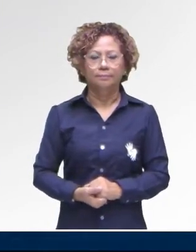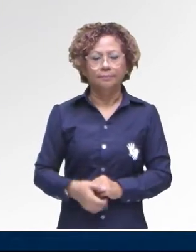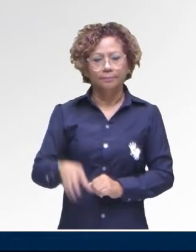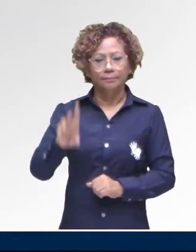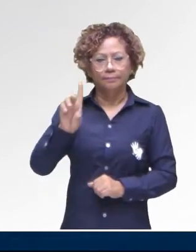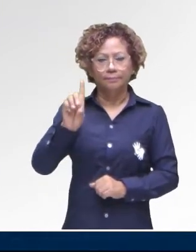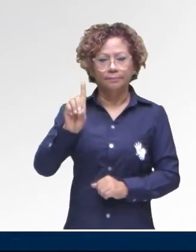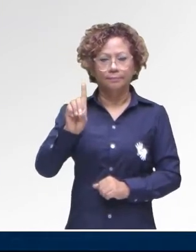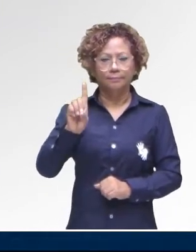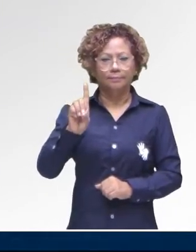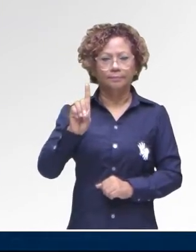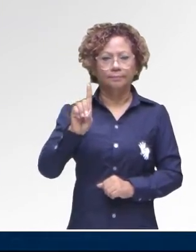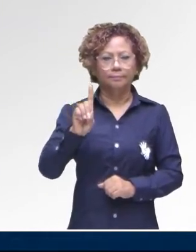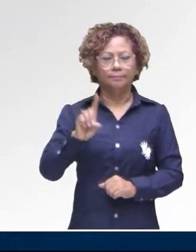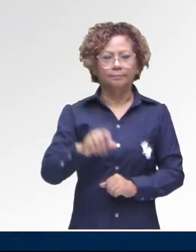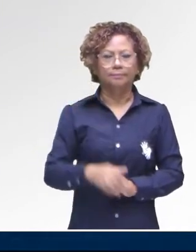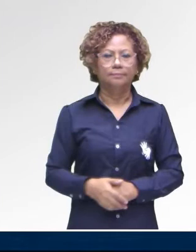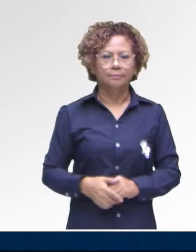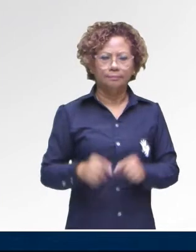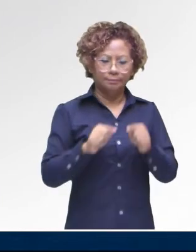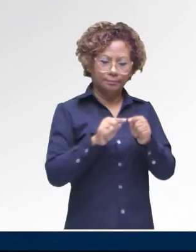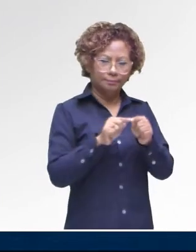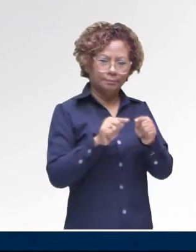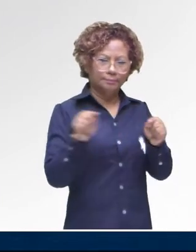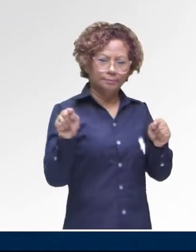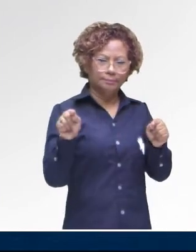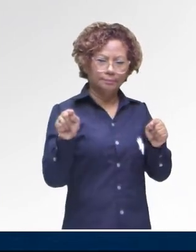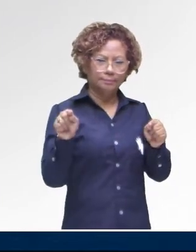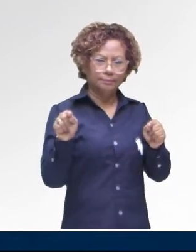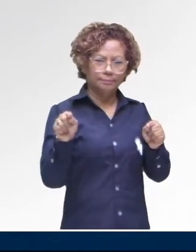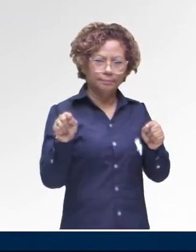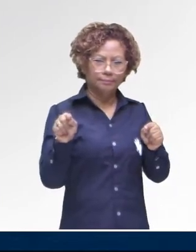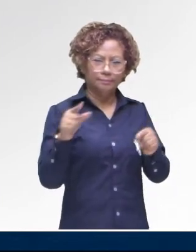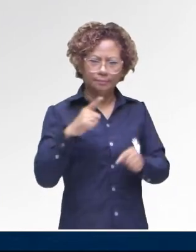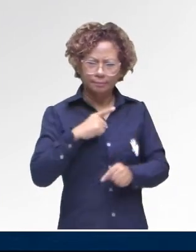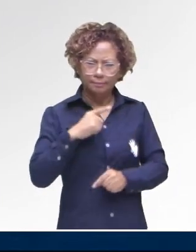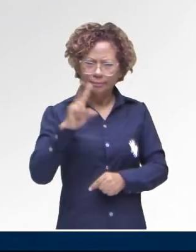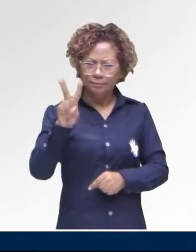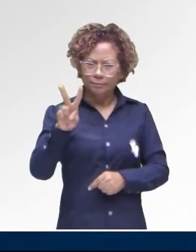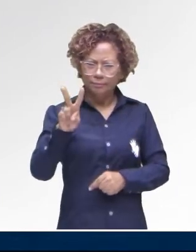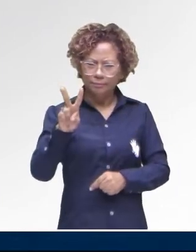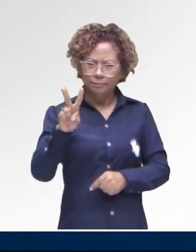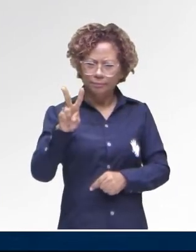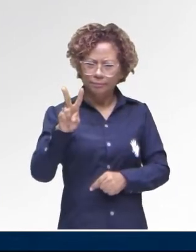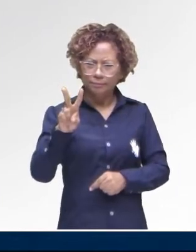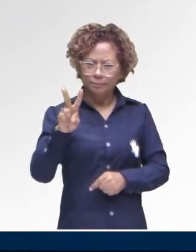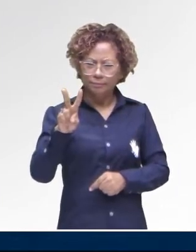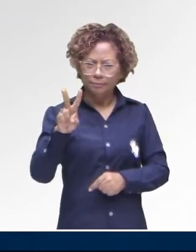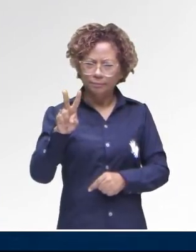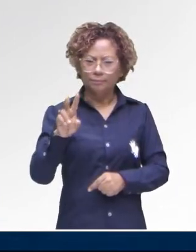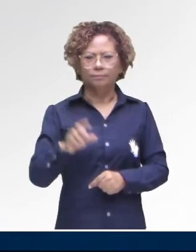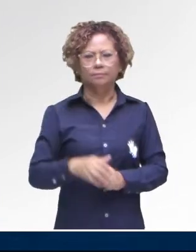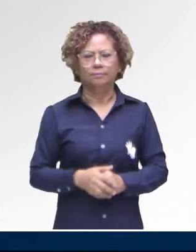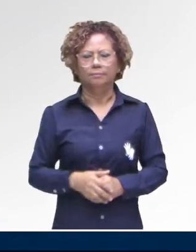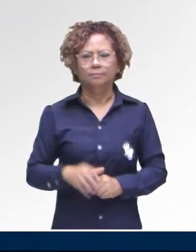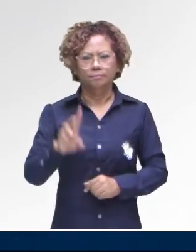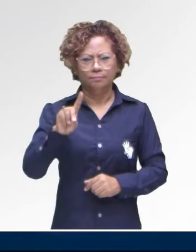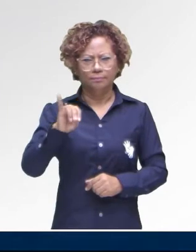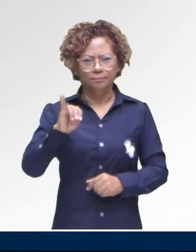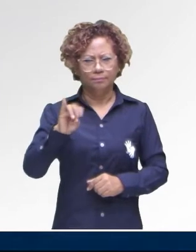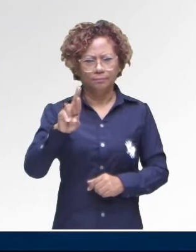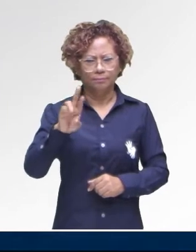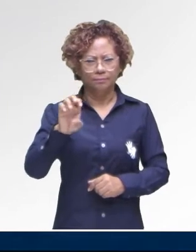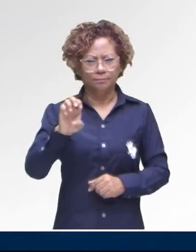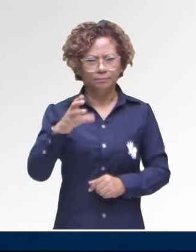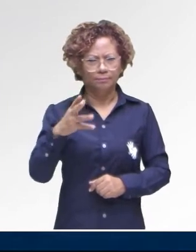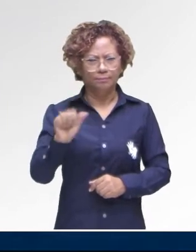D, as retas são bidimensionais. Bem, agora que nós vimos que as nossas